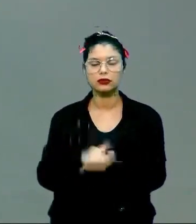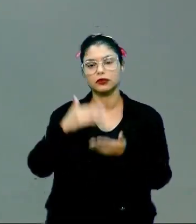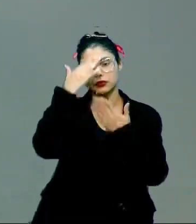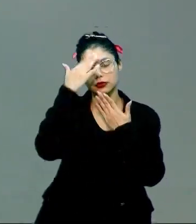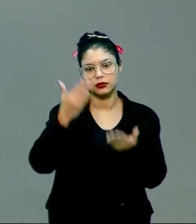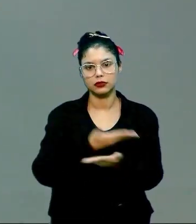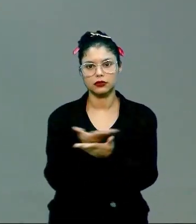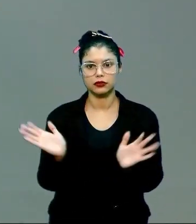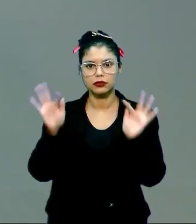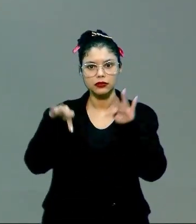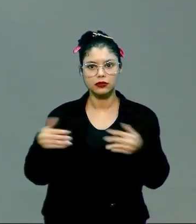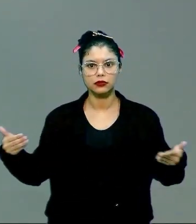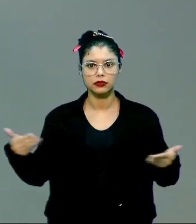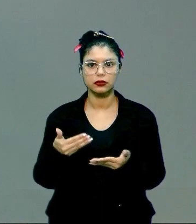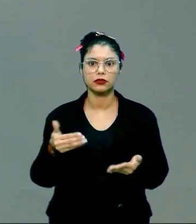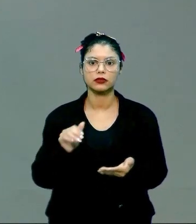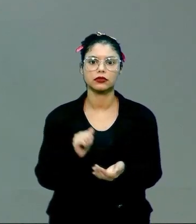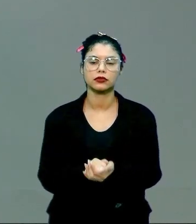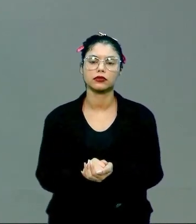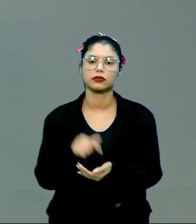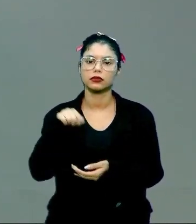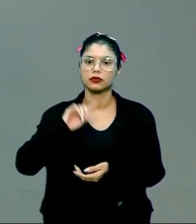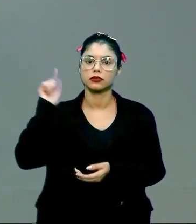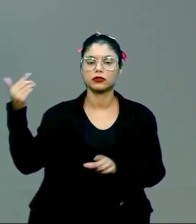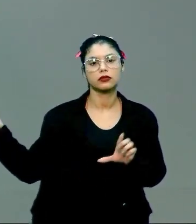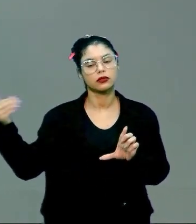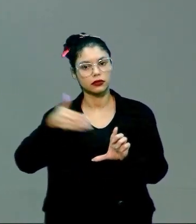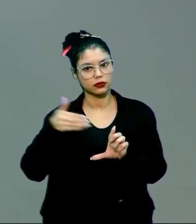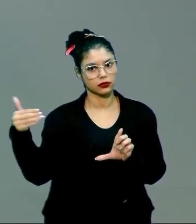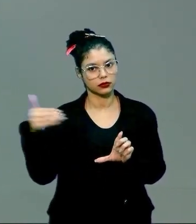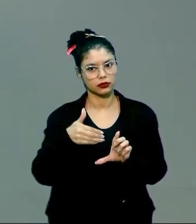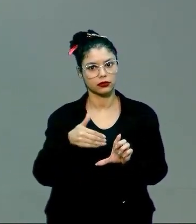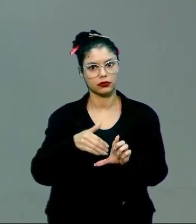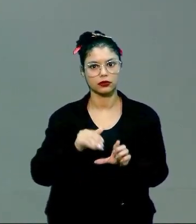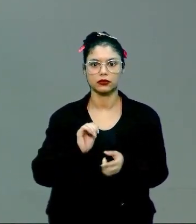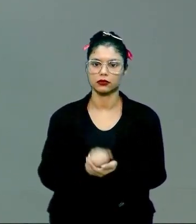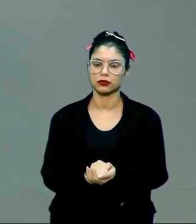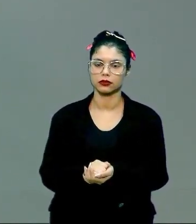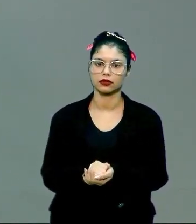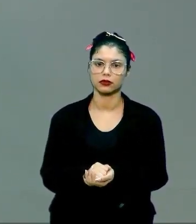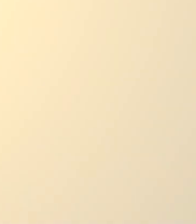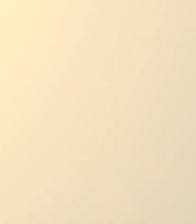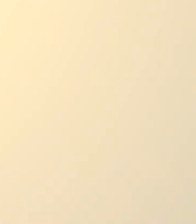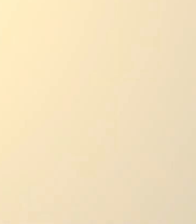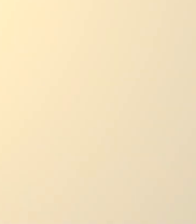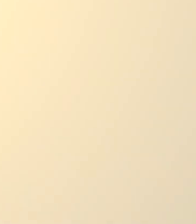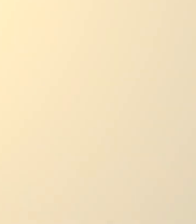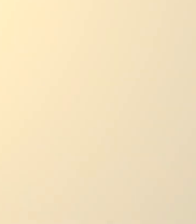obrigado por ficarem até aqui. Para essas e outras aulas, acesse a nossa plataforma